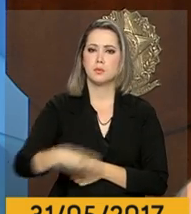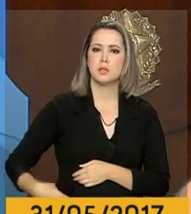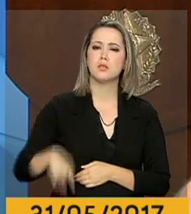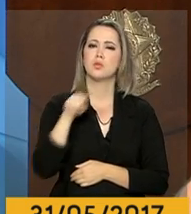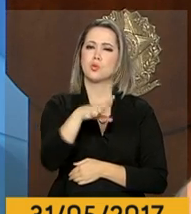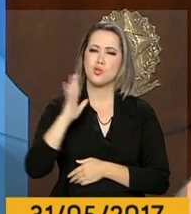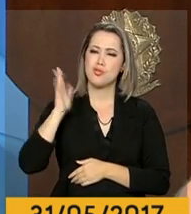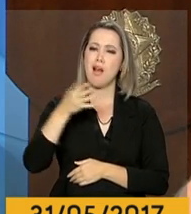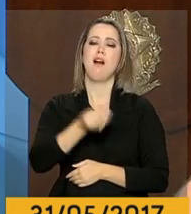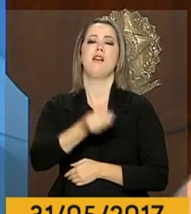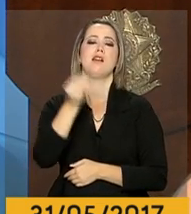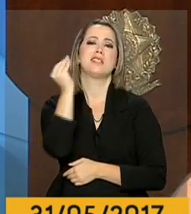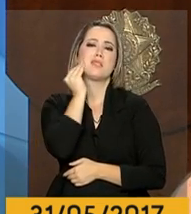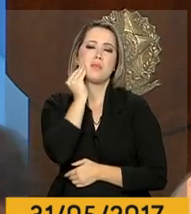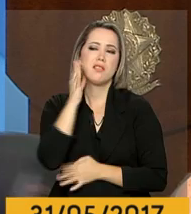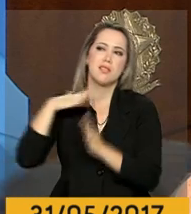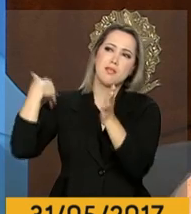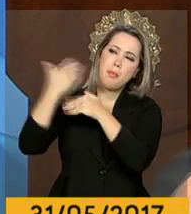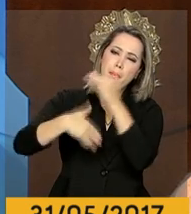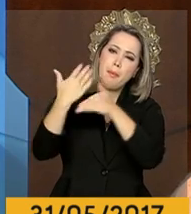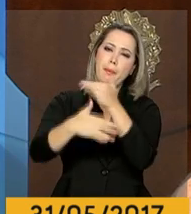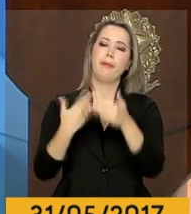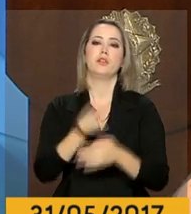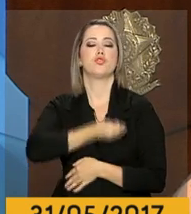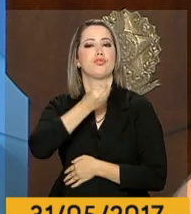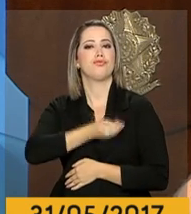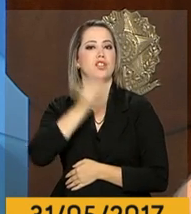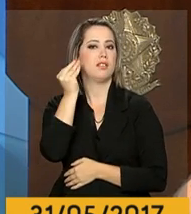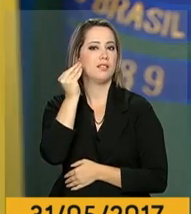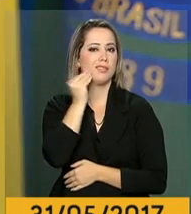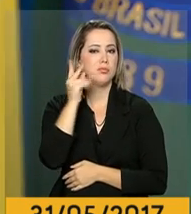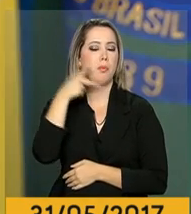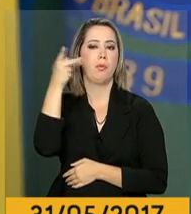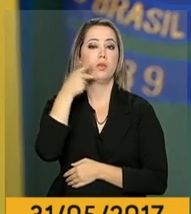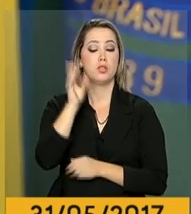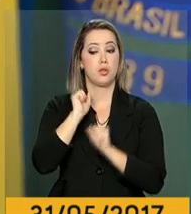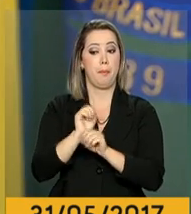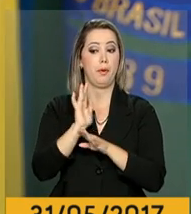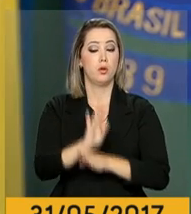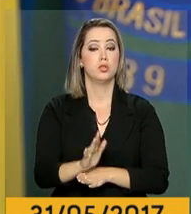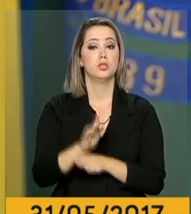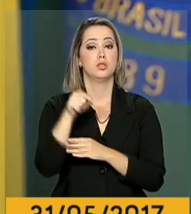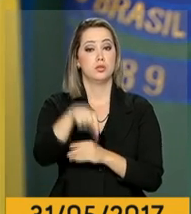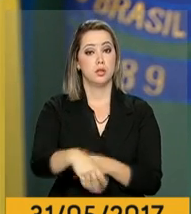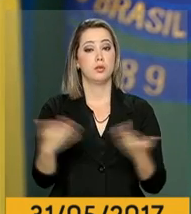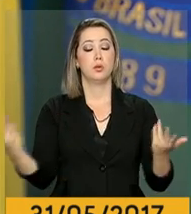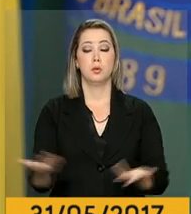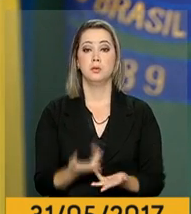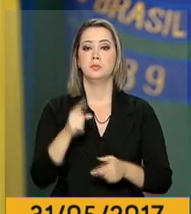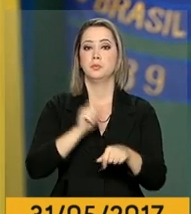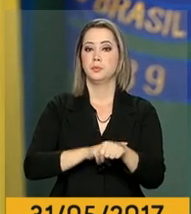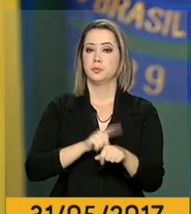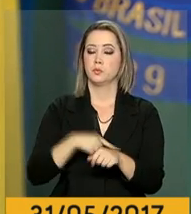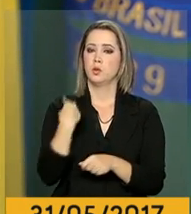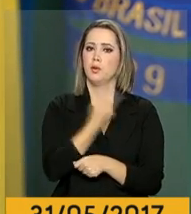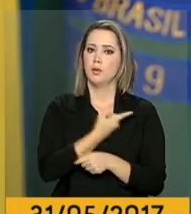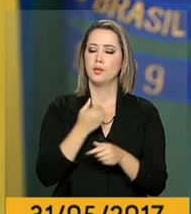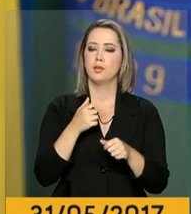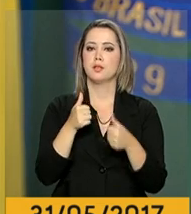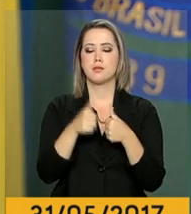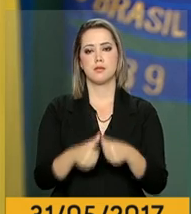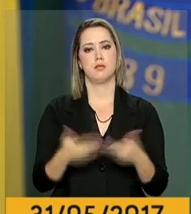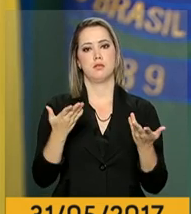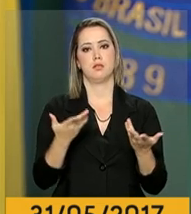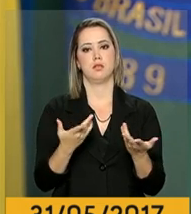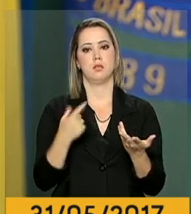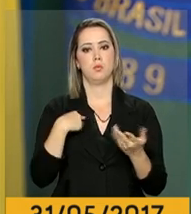democrática, política, né, poderá colaborar muito nesse instante que nós atravessamos.